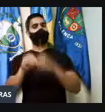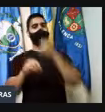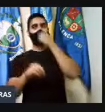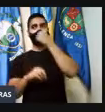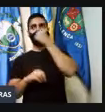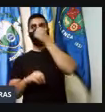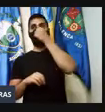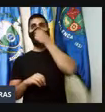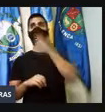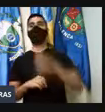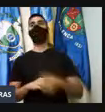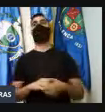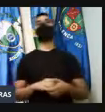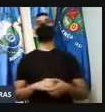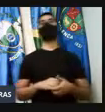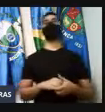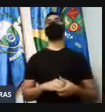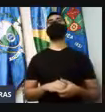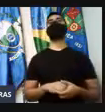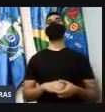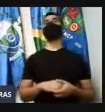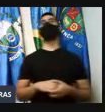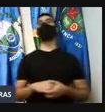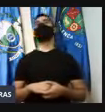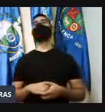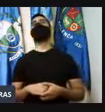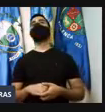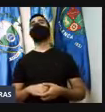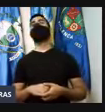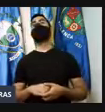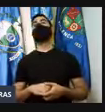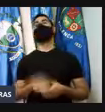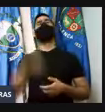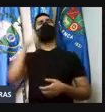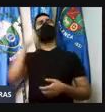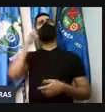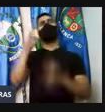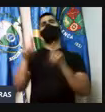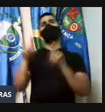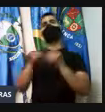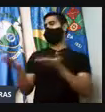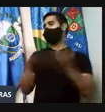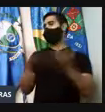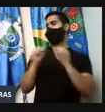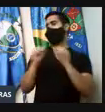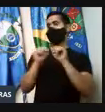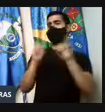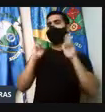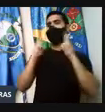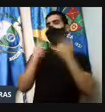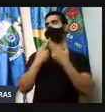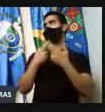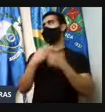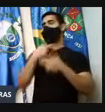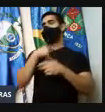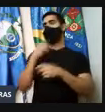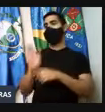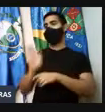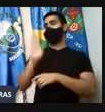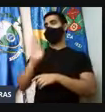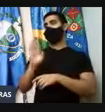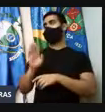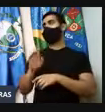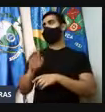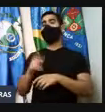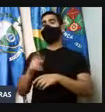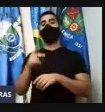E o vereador David não está aqui, ontem ele também me chamou para participar dessa reunião, não deu para me vir. Então, eu ia falar